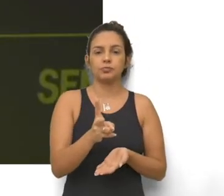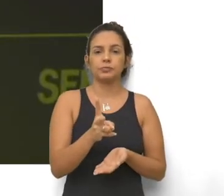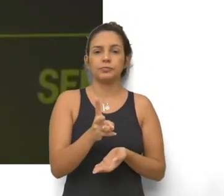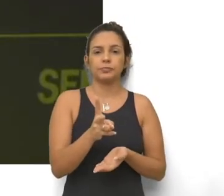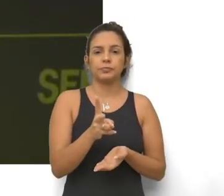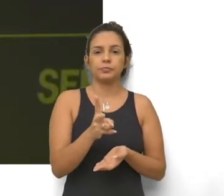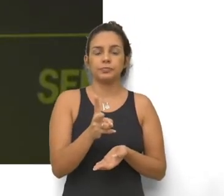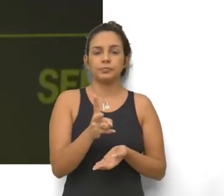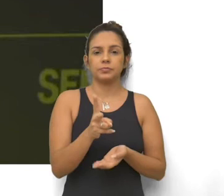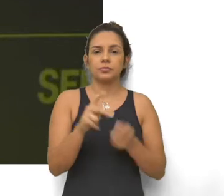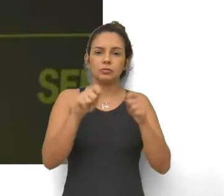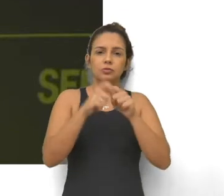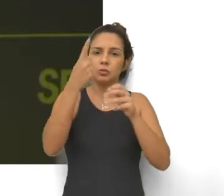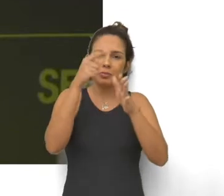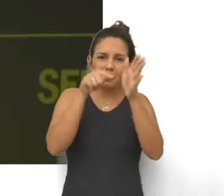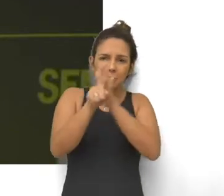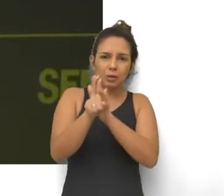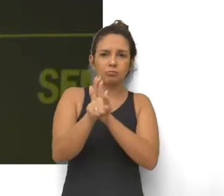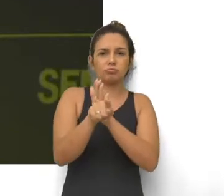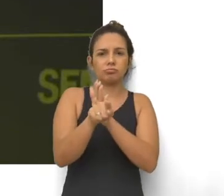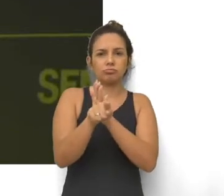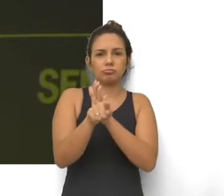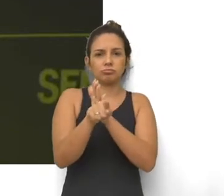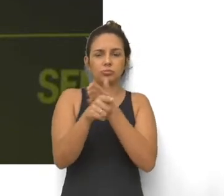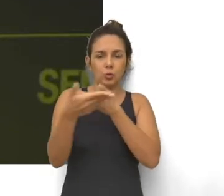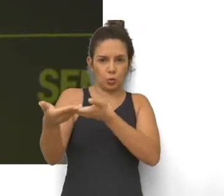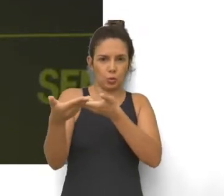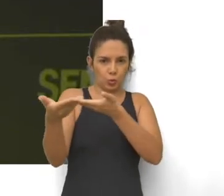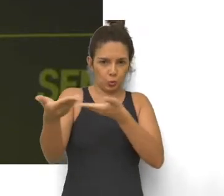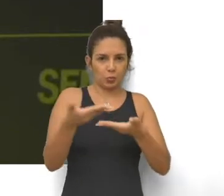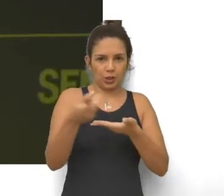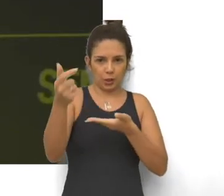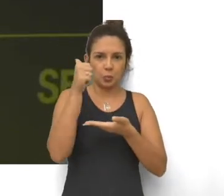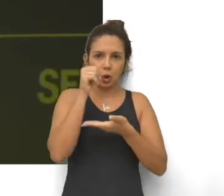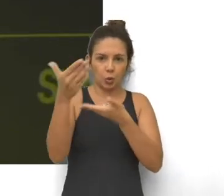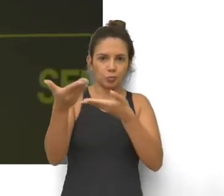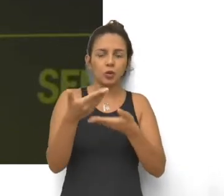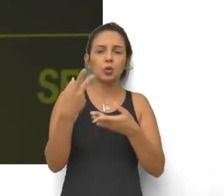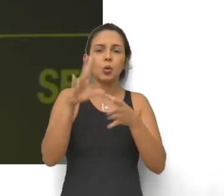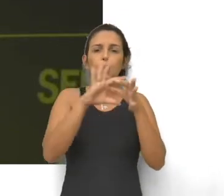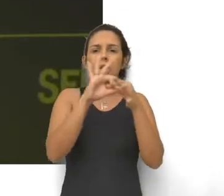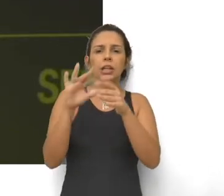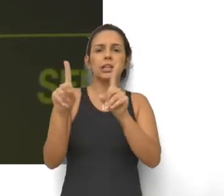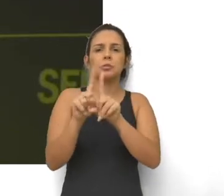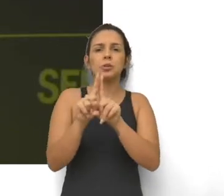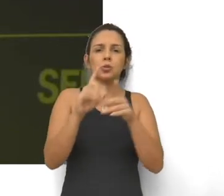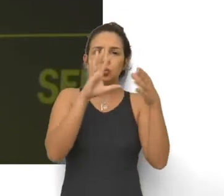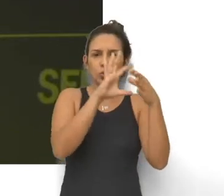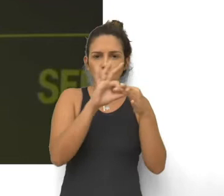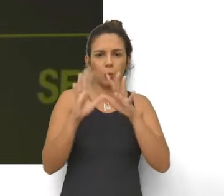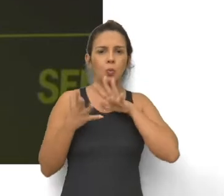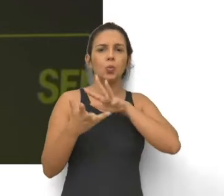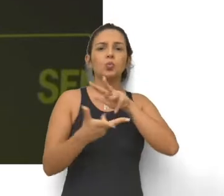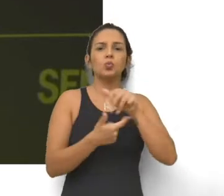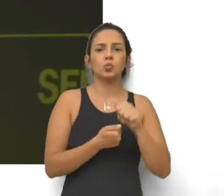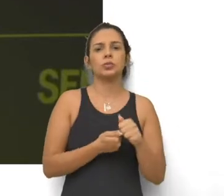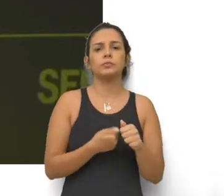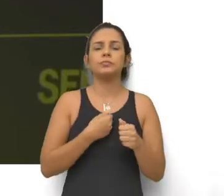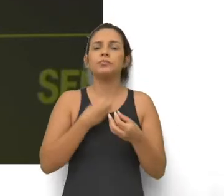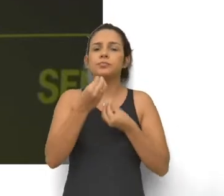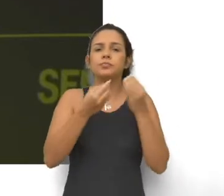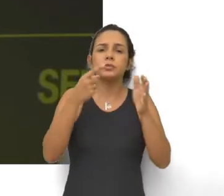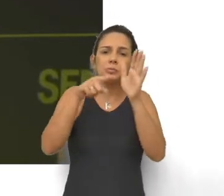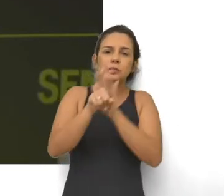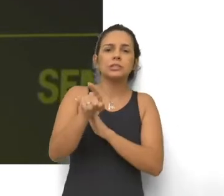Papo, Maria Rita, fazendo uma pergunta que localiza o convidado, não só no seu contexto, mas também no contexto do mundo. Então eu gostaria